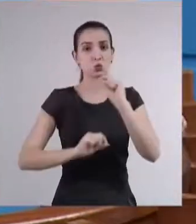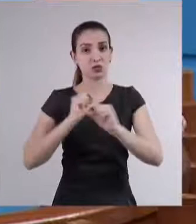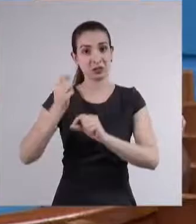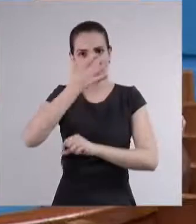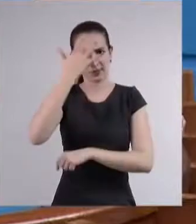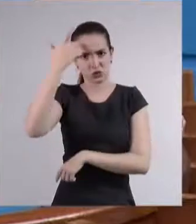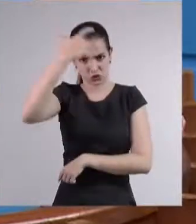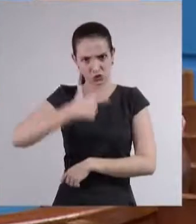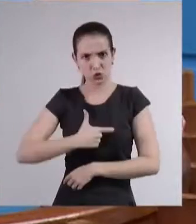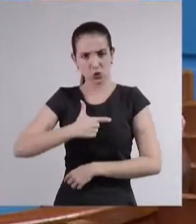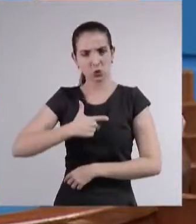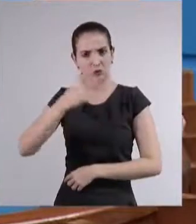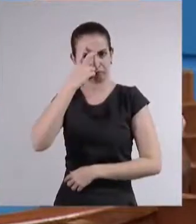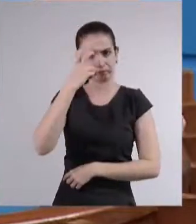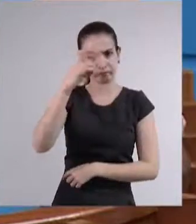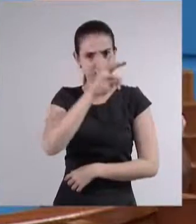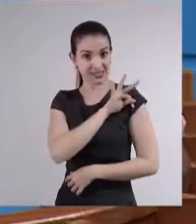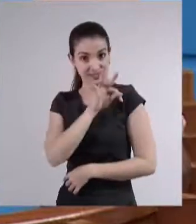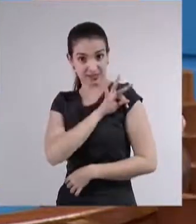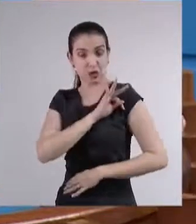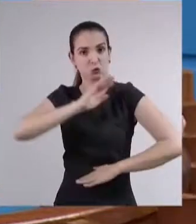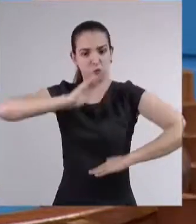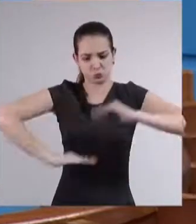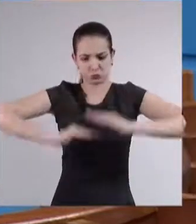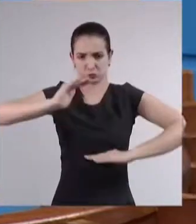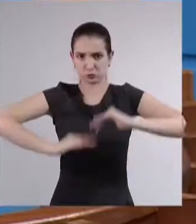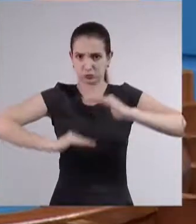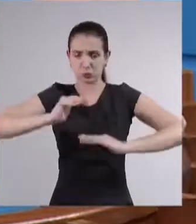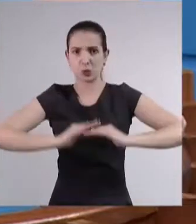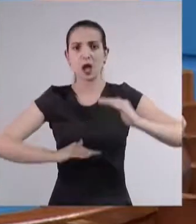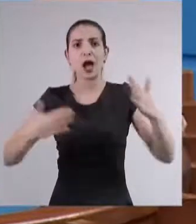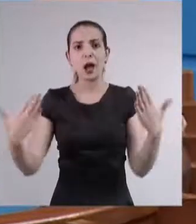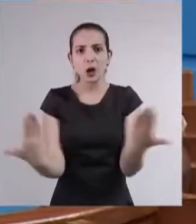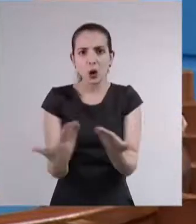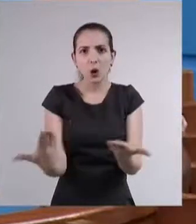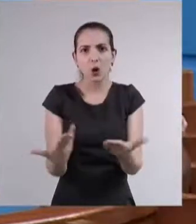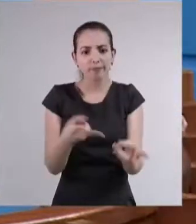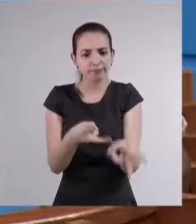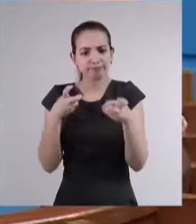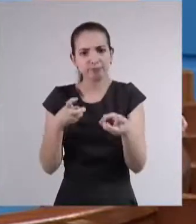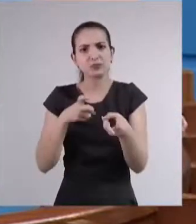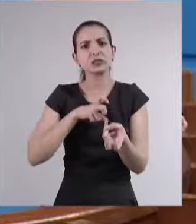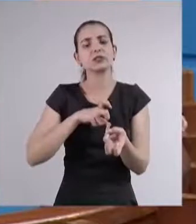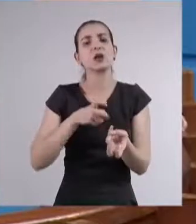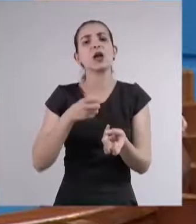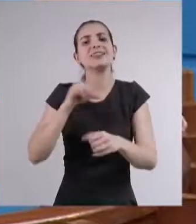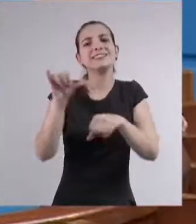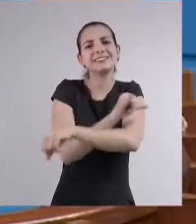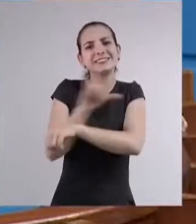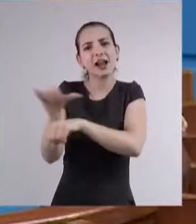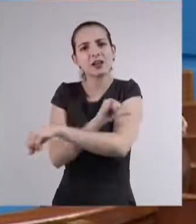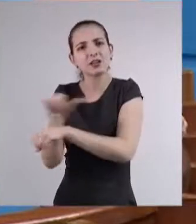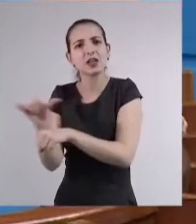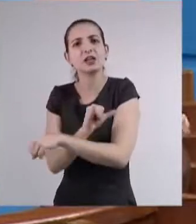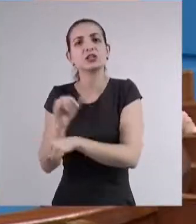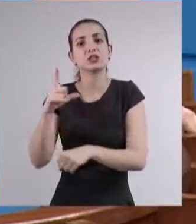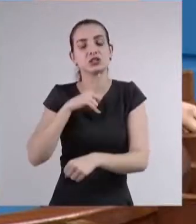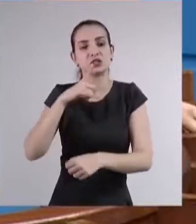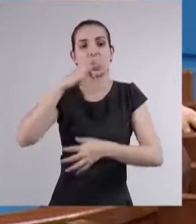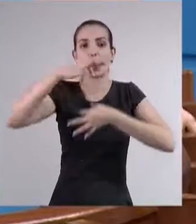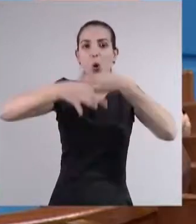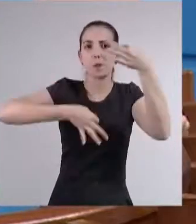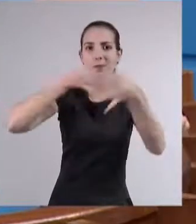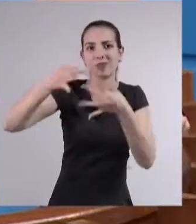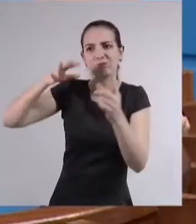profissionais acabaram buscando meios de influenciar o pensamento,